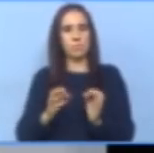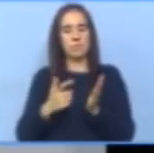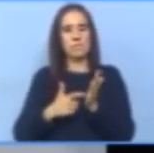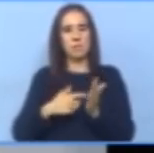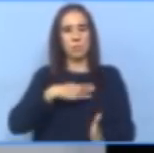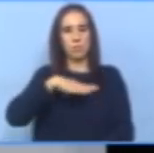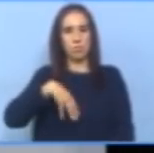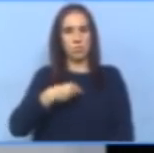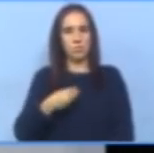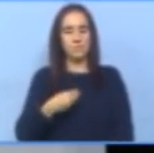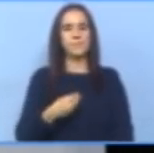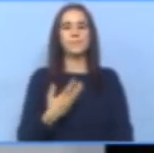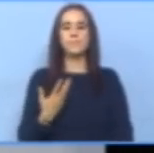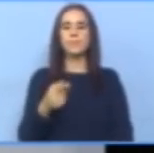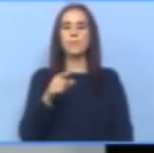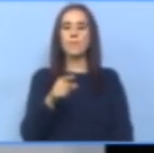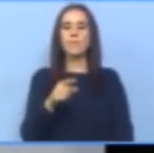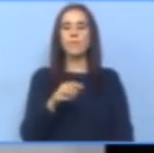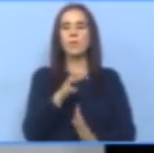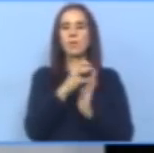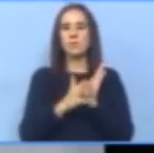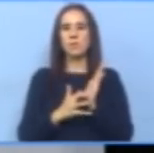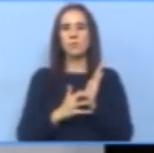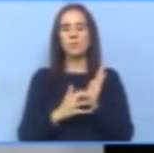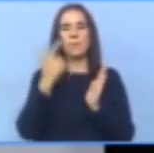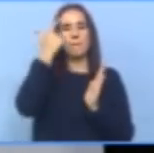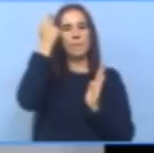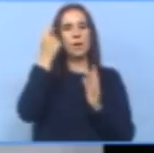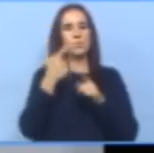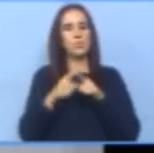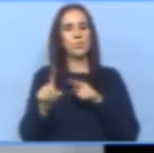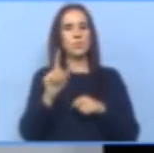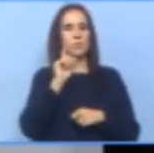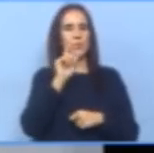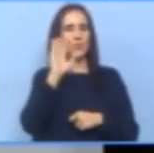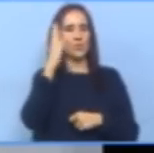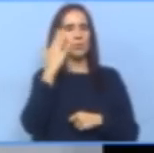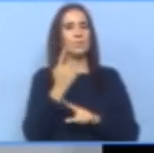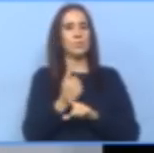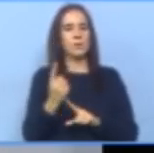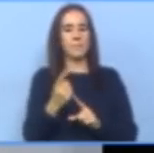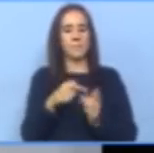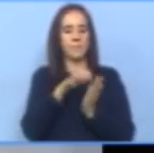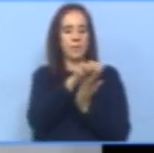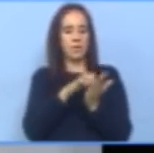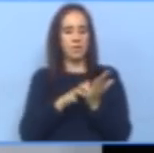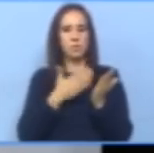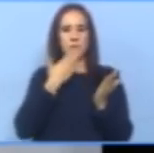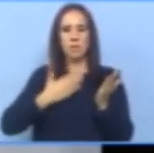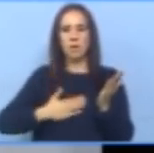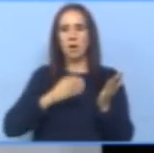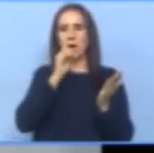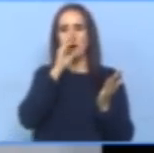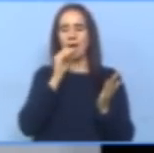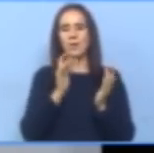do mundo, este texto tem outra questão que é muito importante, porque é a partir deste texto que se define o que é a